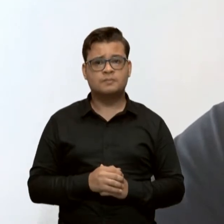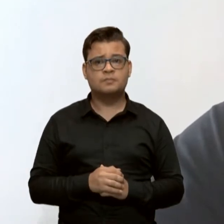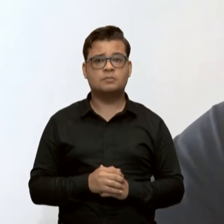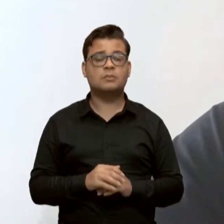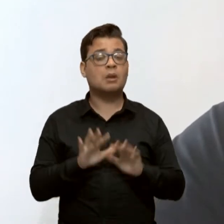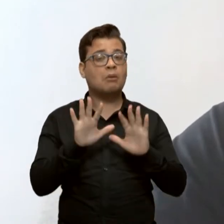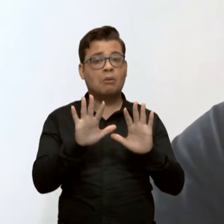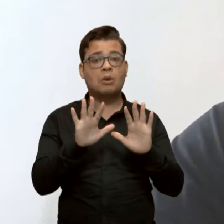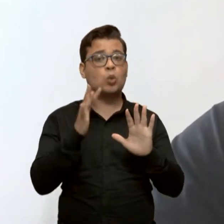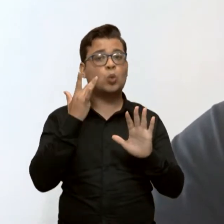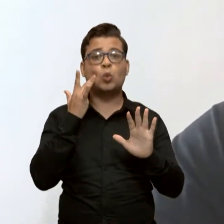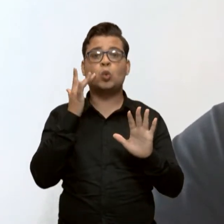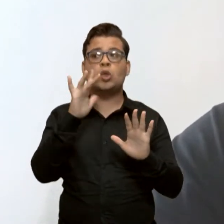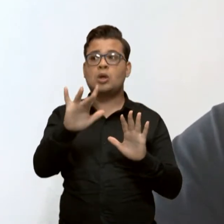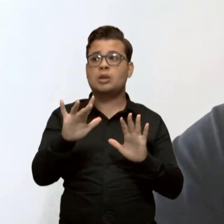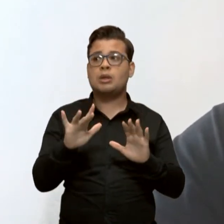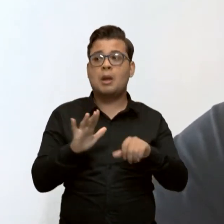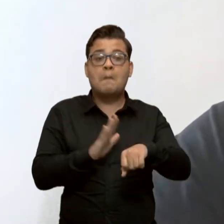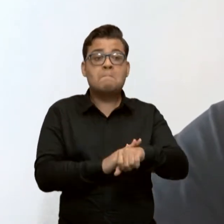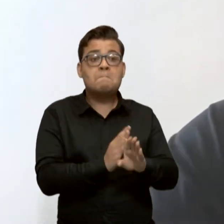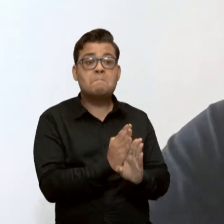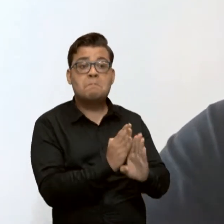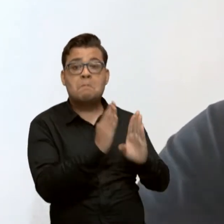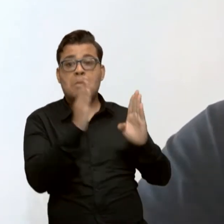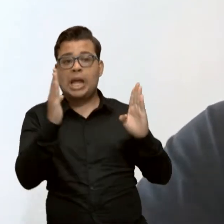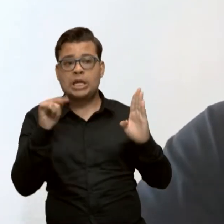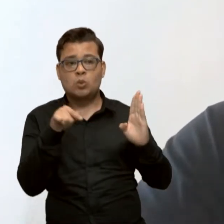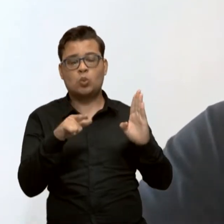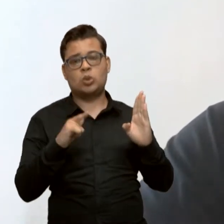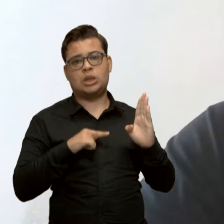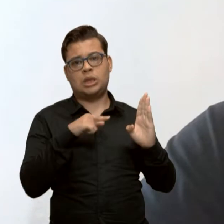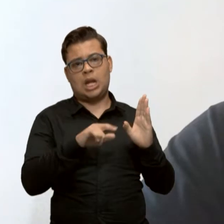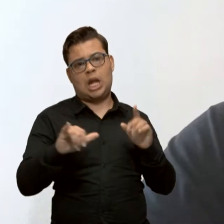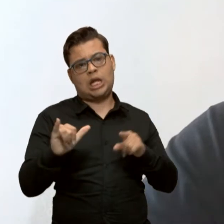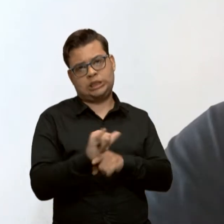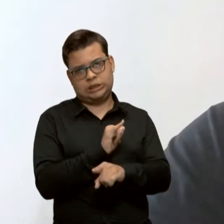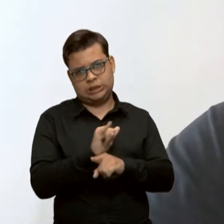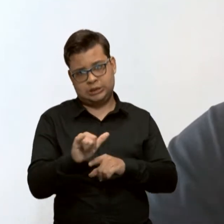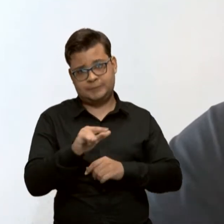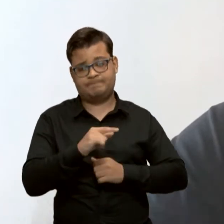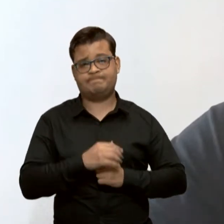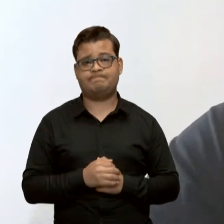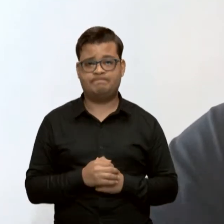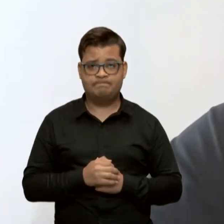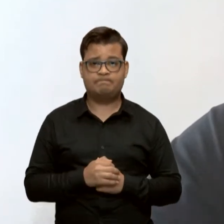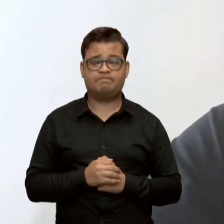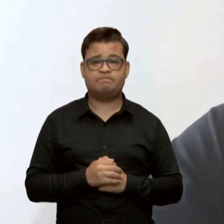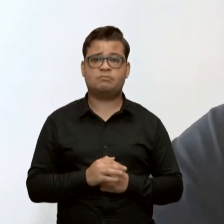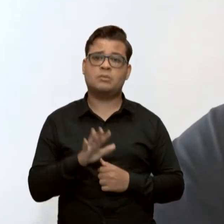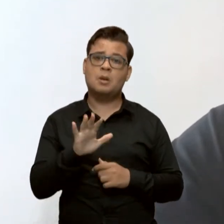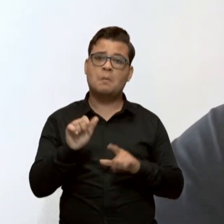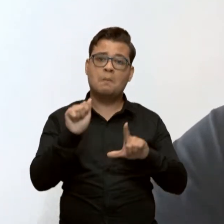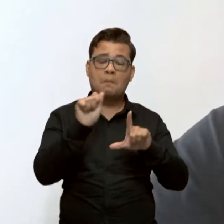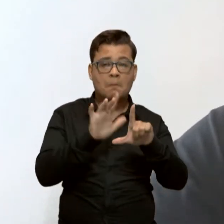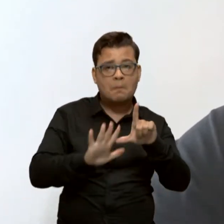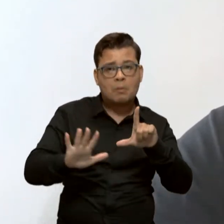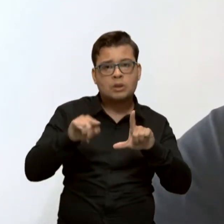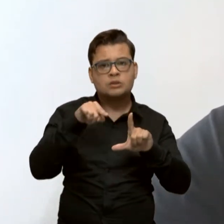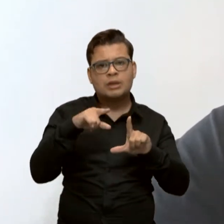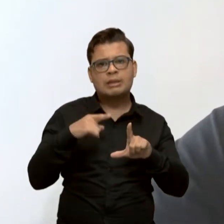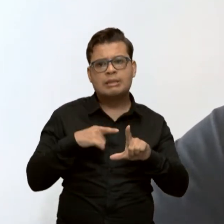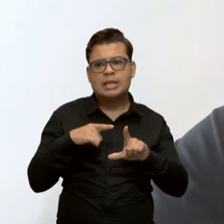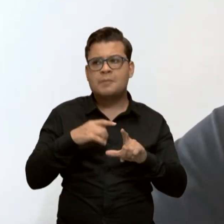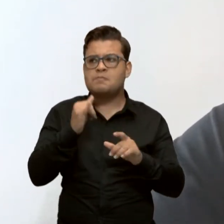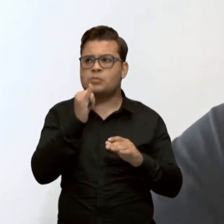não sabemos durante quanto tempo vai perdurar. As plataformas, de certa forma, as plataformas que são usadas para monetizar